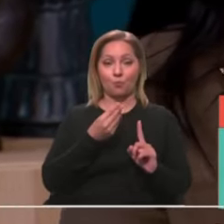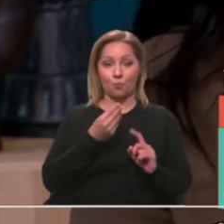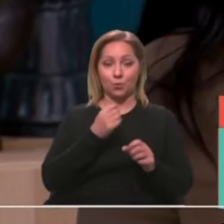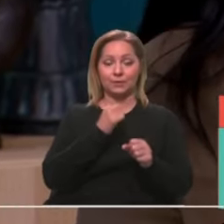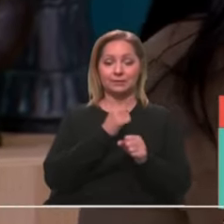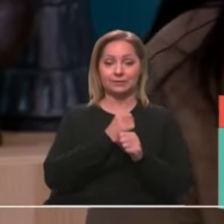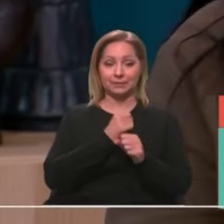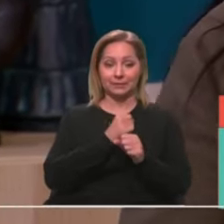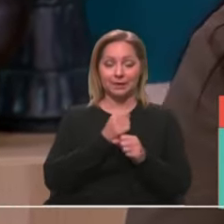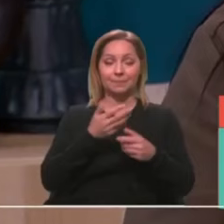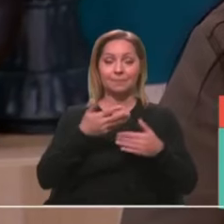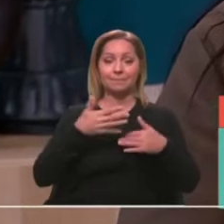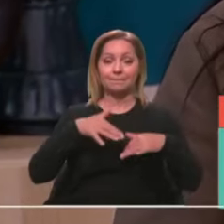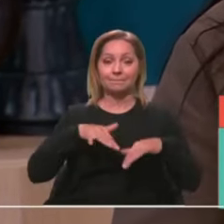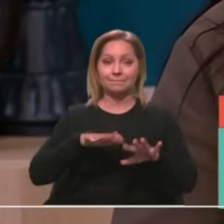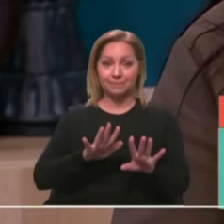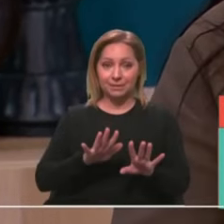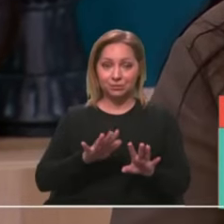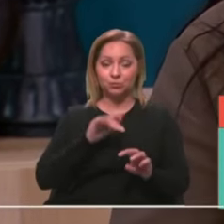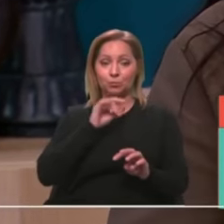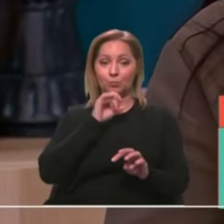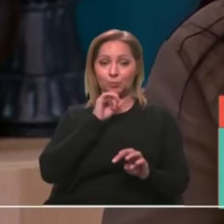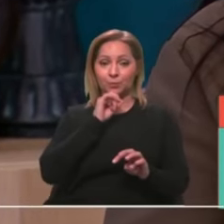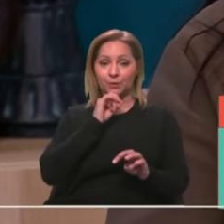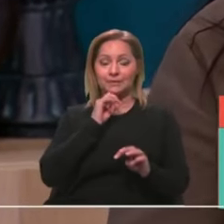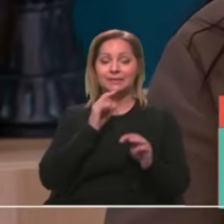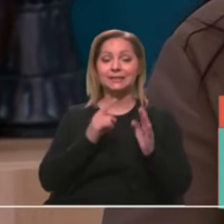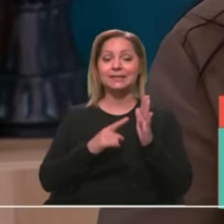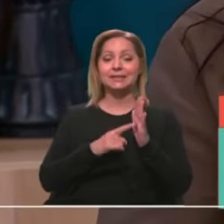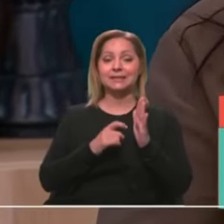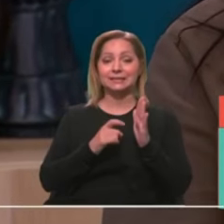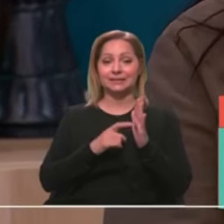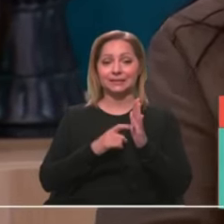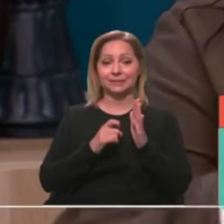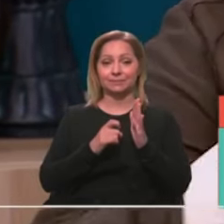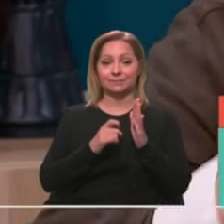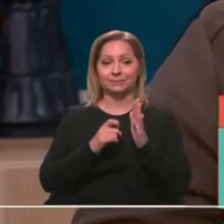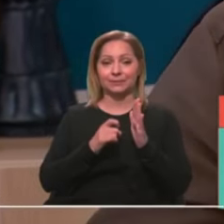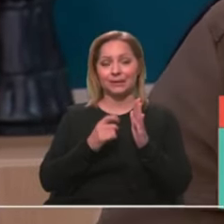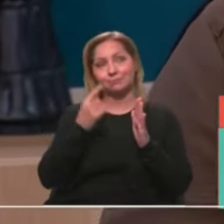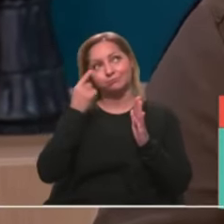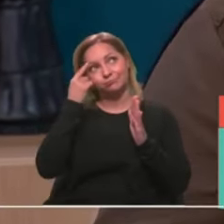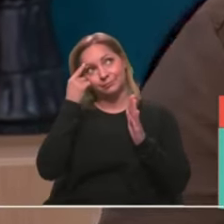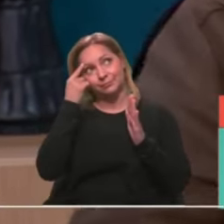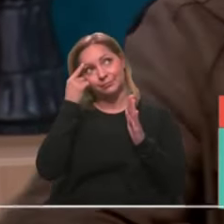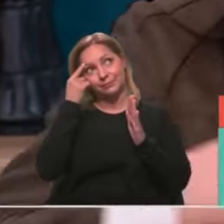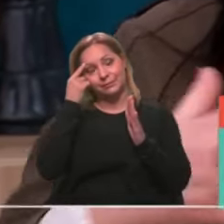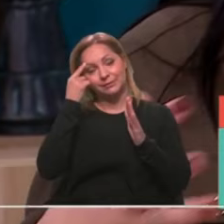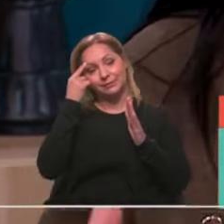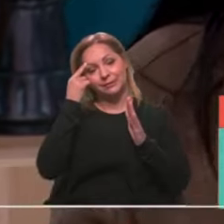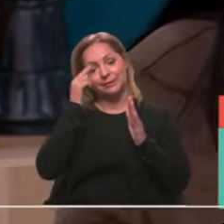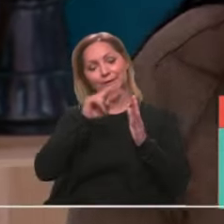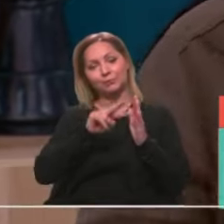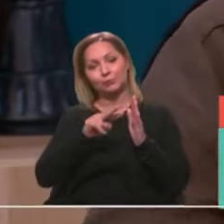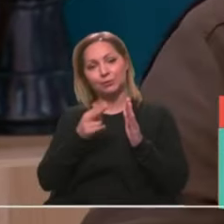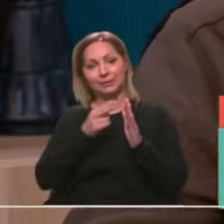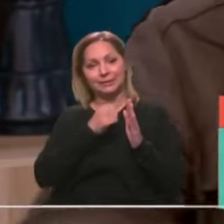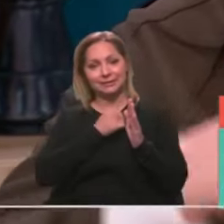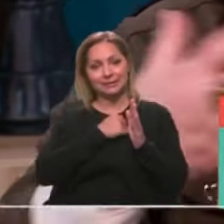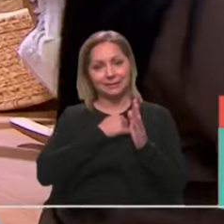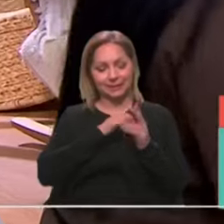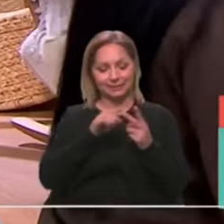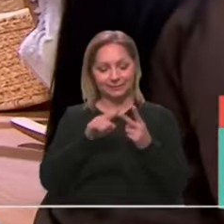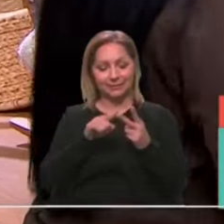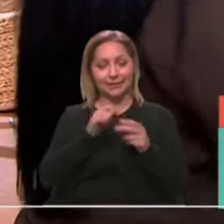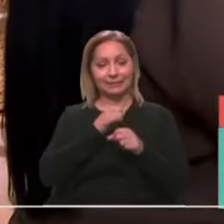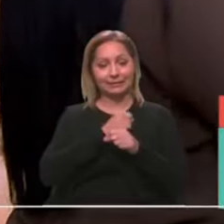de muito trabalho, mas podem ter alguma necessidade de repensar melhor, por exemplo, mudanças de casa, mudanças